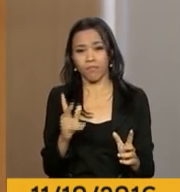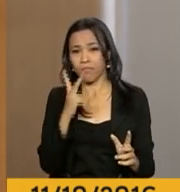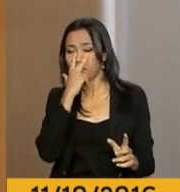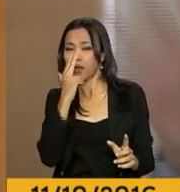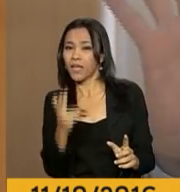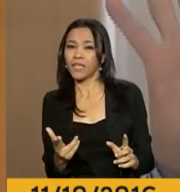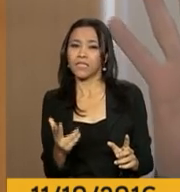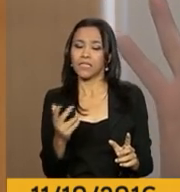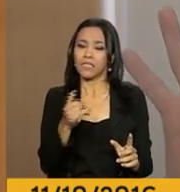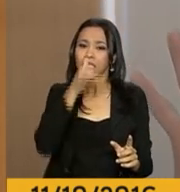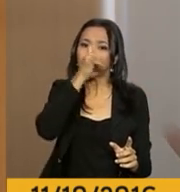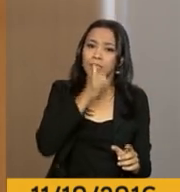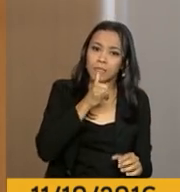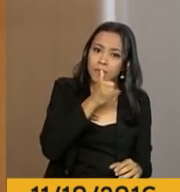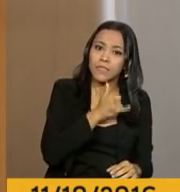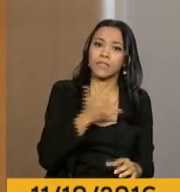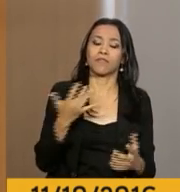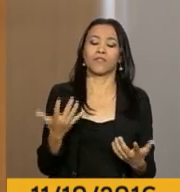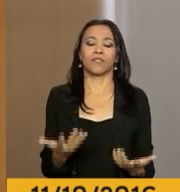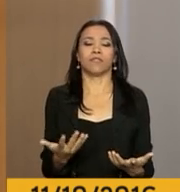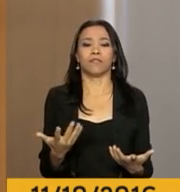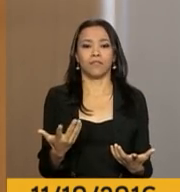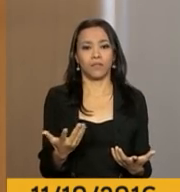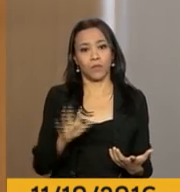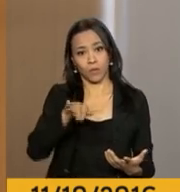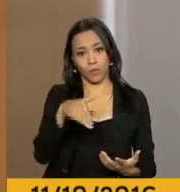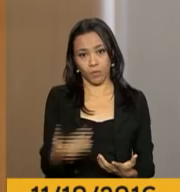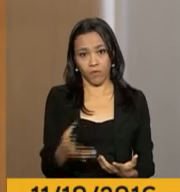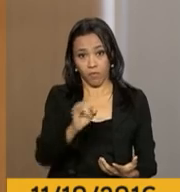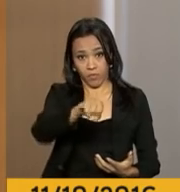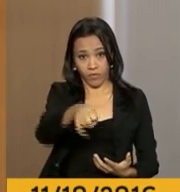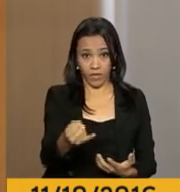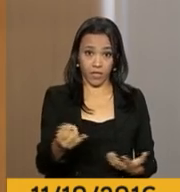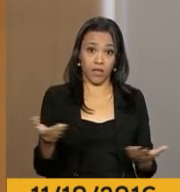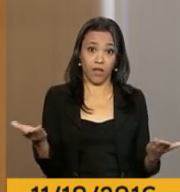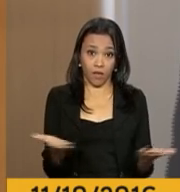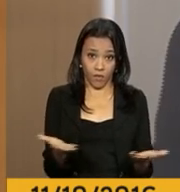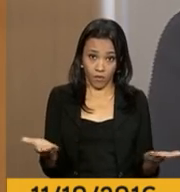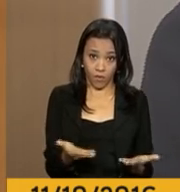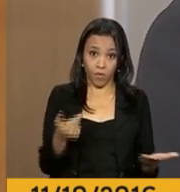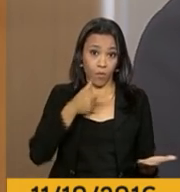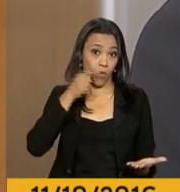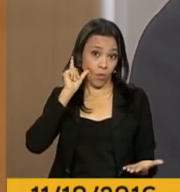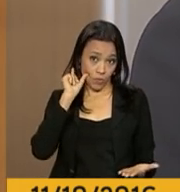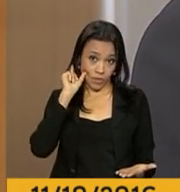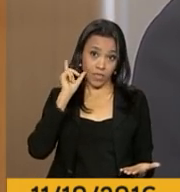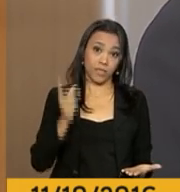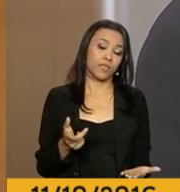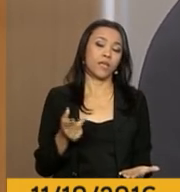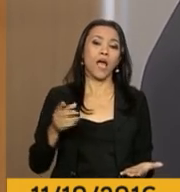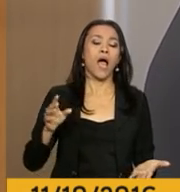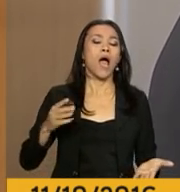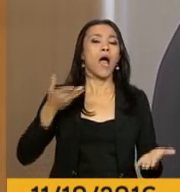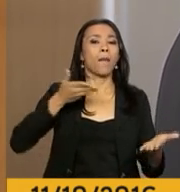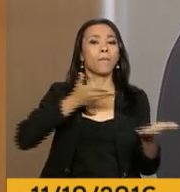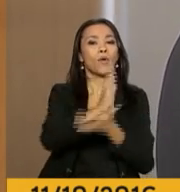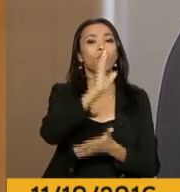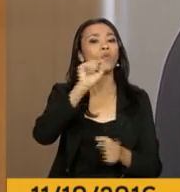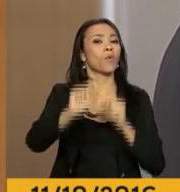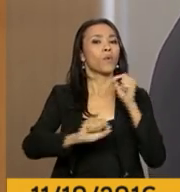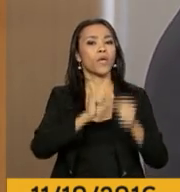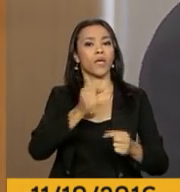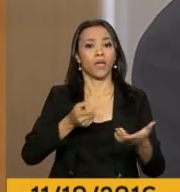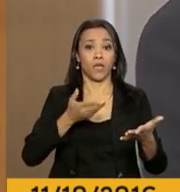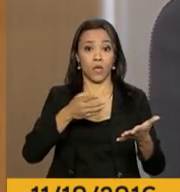eh sacrifícios né Eu vejo quando e vou aproveitar a oportunidade quando ontem se aprovou um teto para os gastos